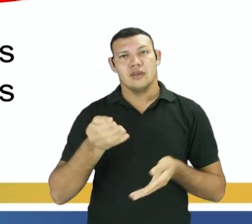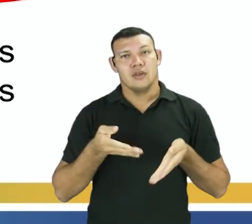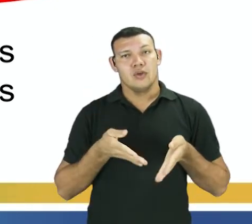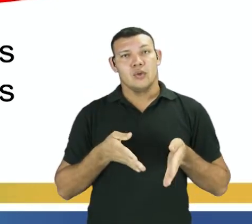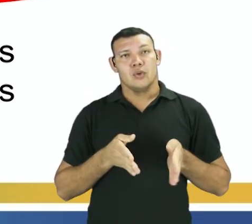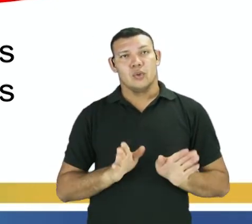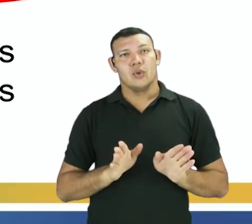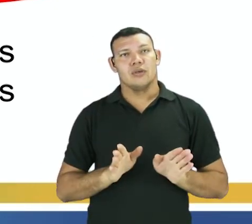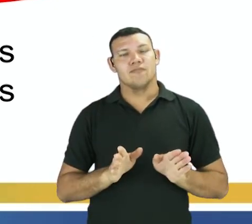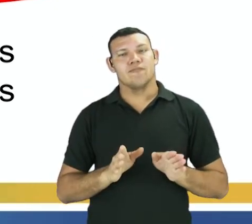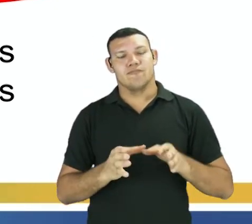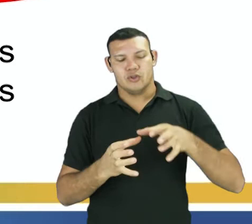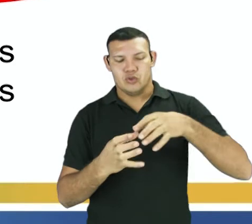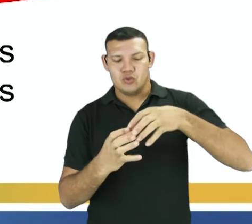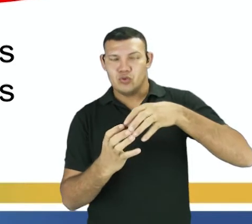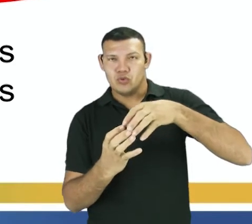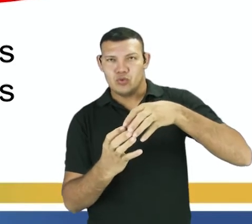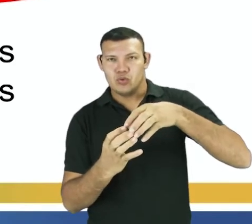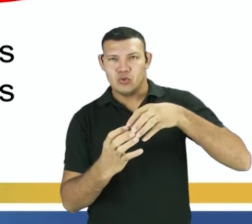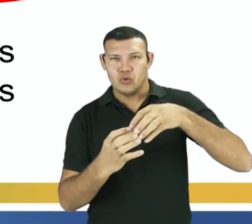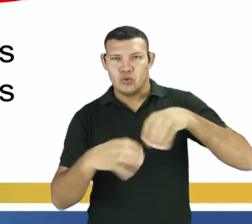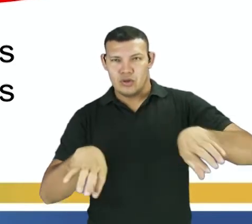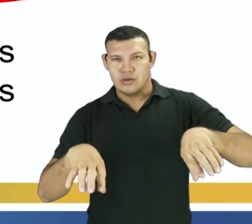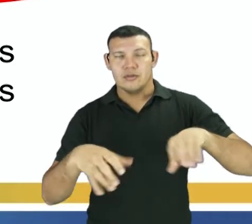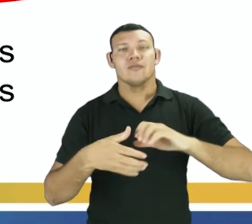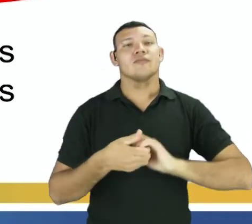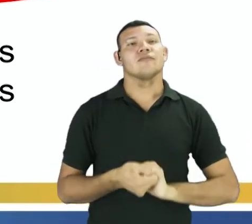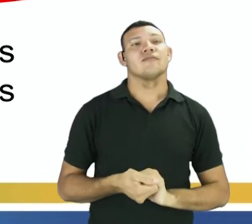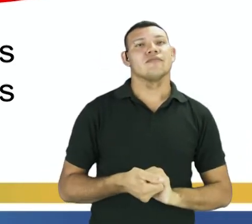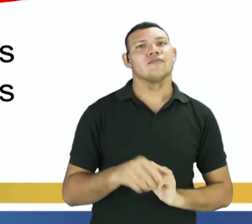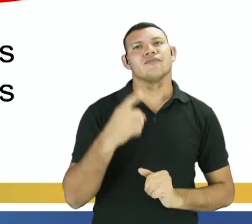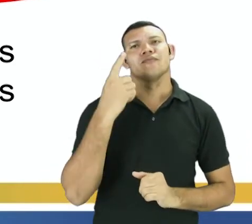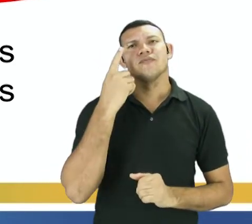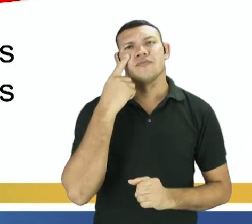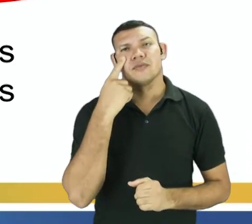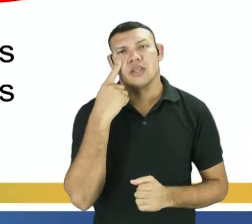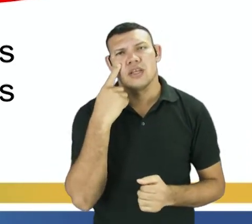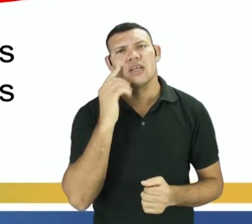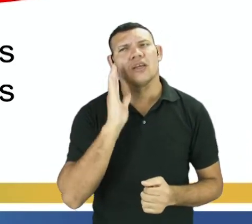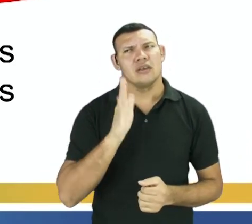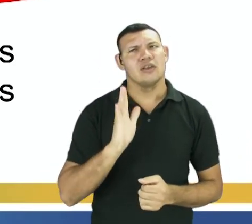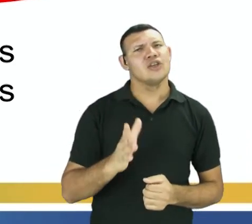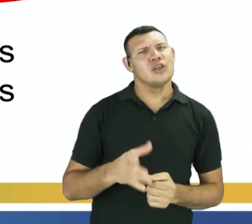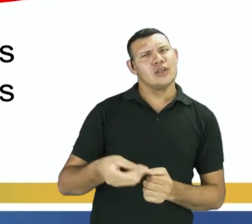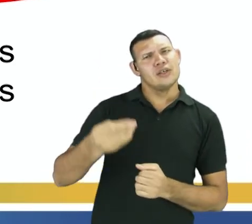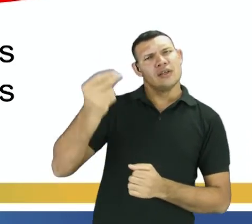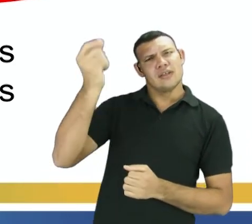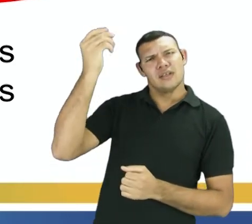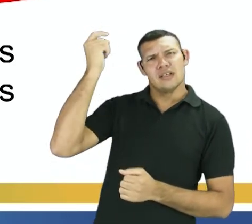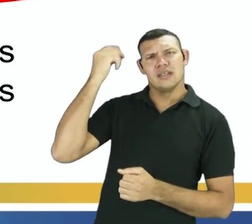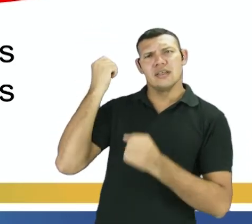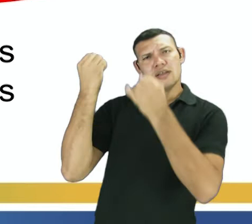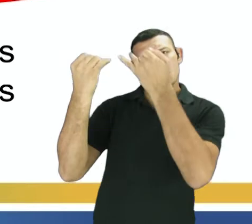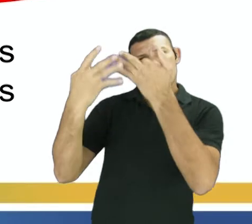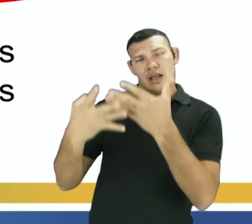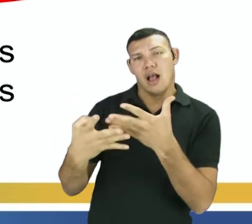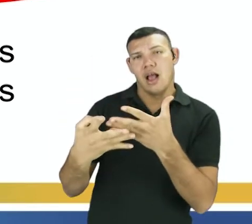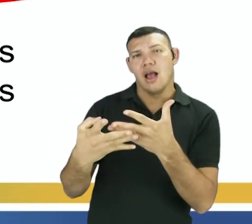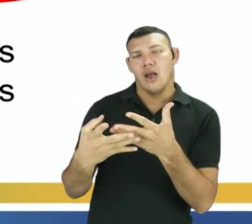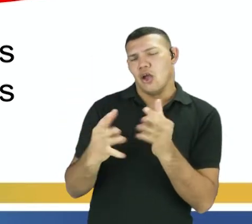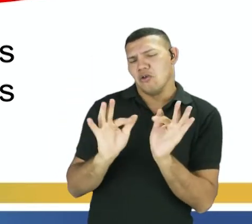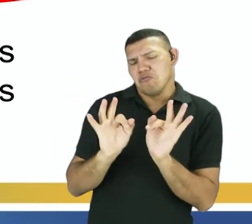Ele finalizou algo que ele já vinha dizendo. Com certeza ele estava falando essa questão dos animais que nascem de ovos, certo? E no final ele